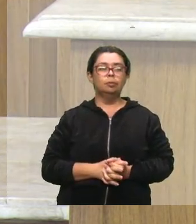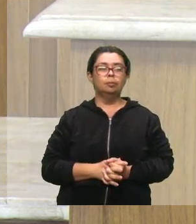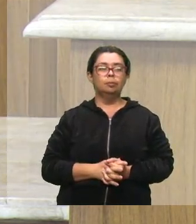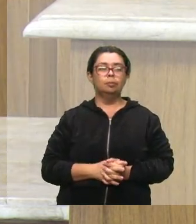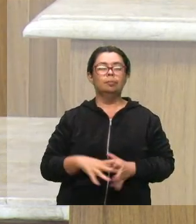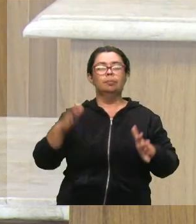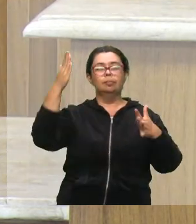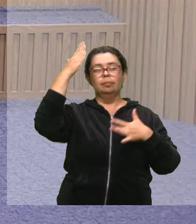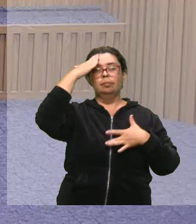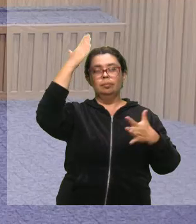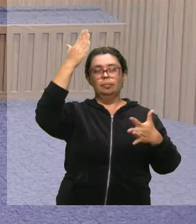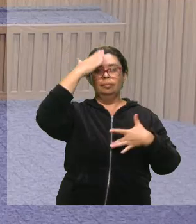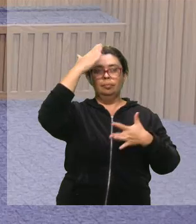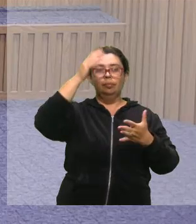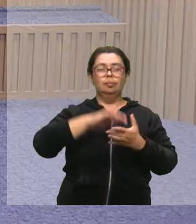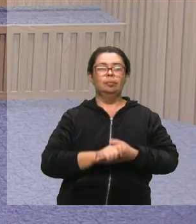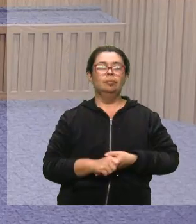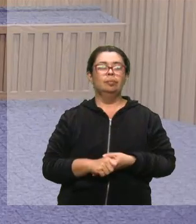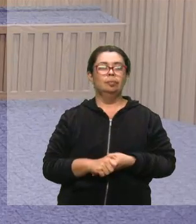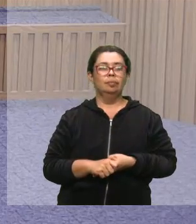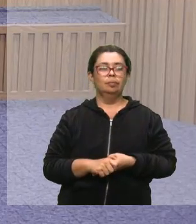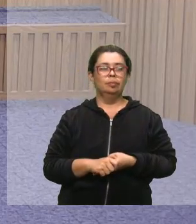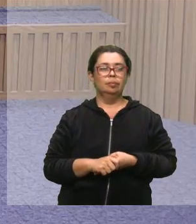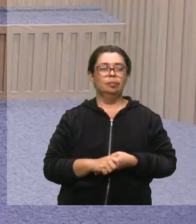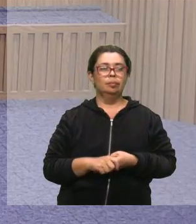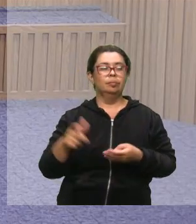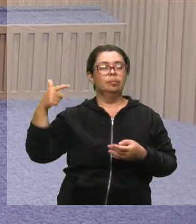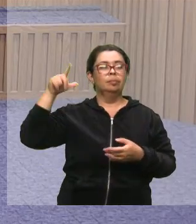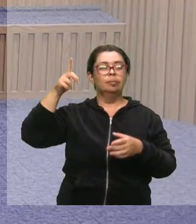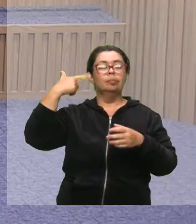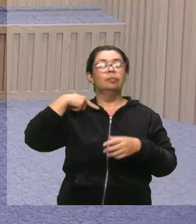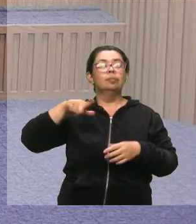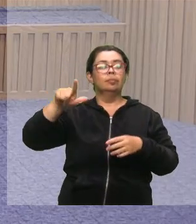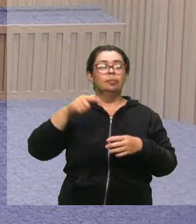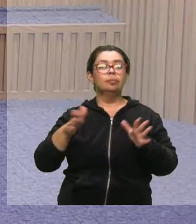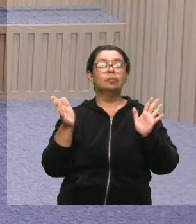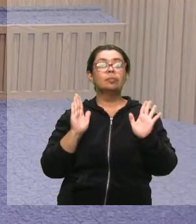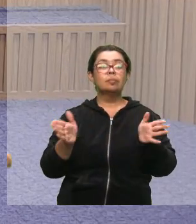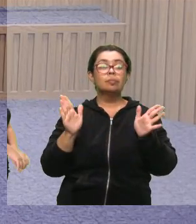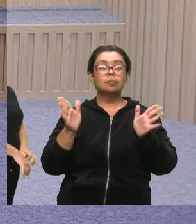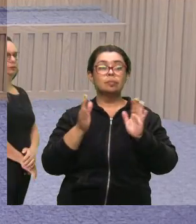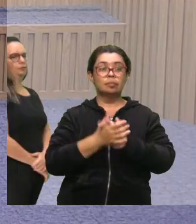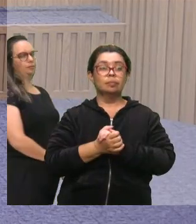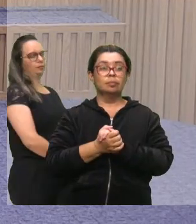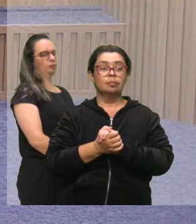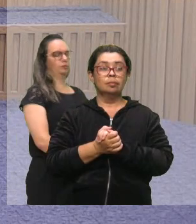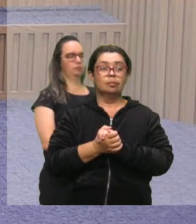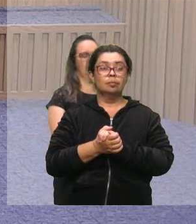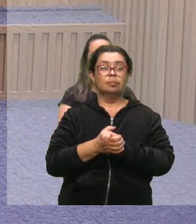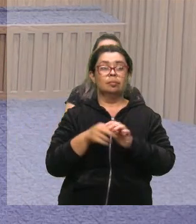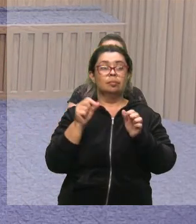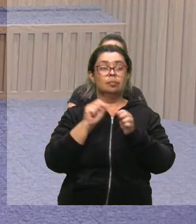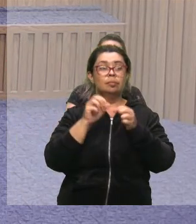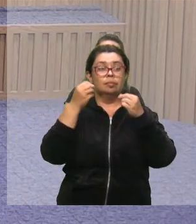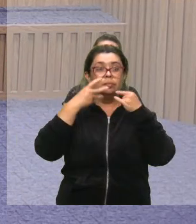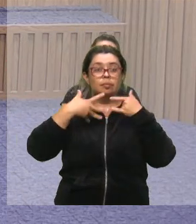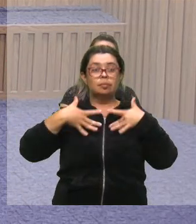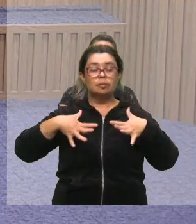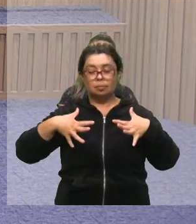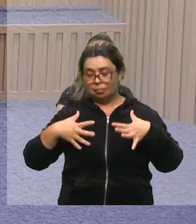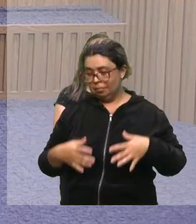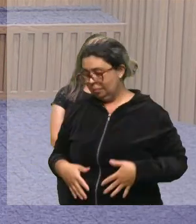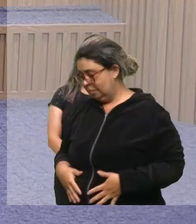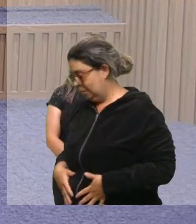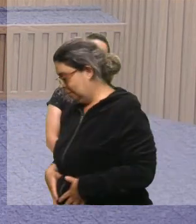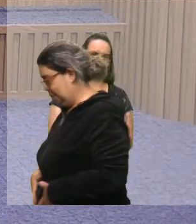Muito obrigado pela explanação, Felipe. Antes de dar continuidade, eu gostaria de fazer uma explicação.